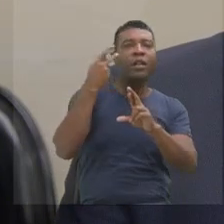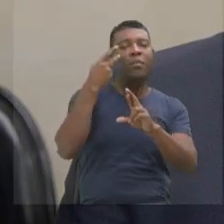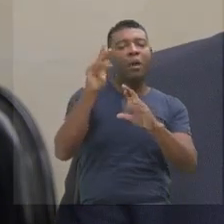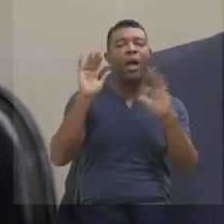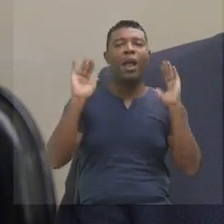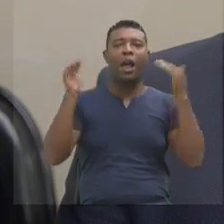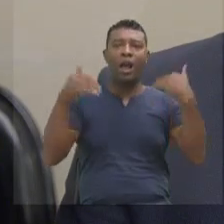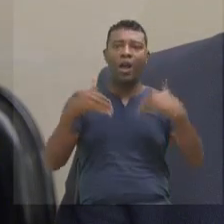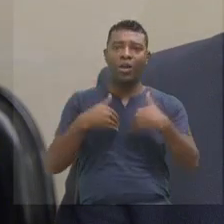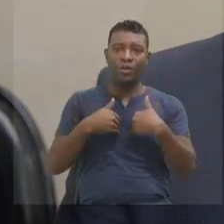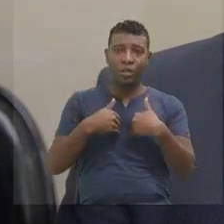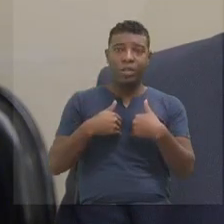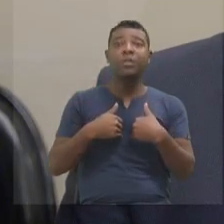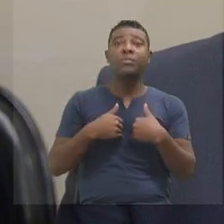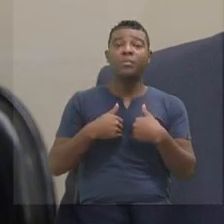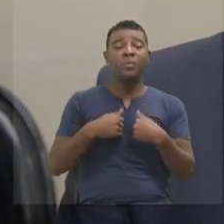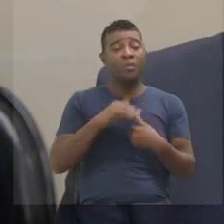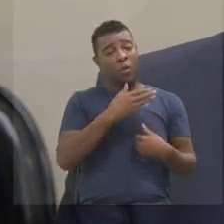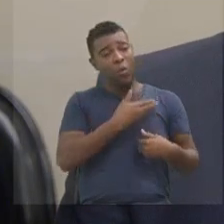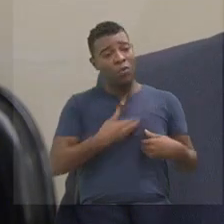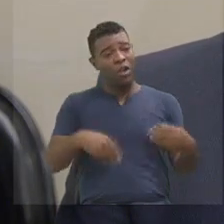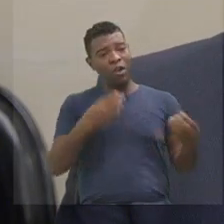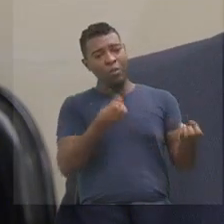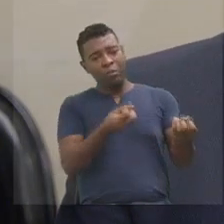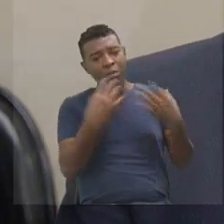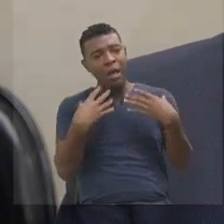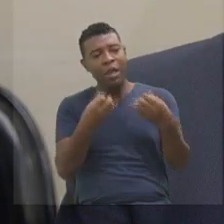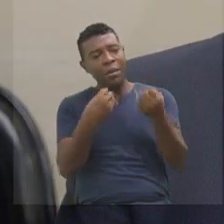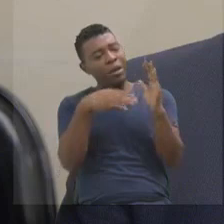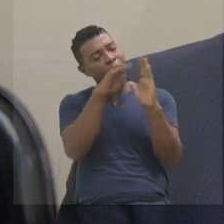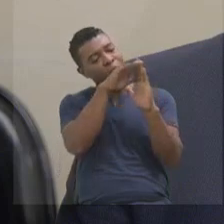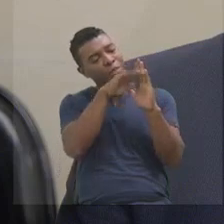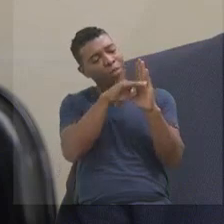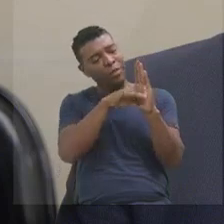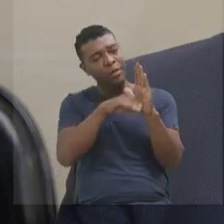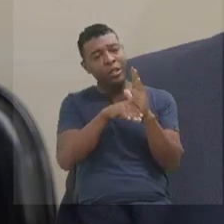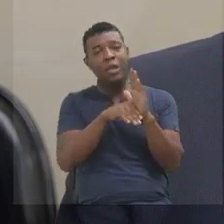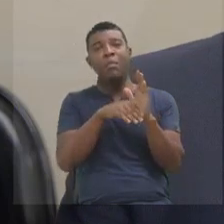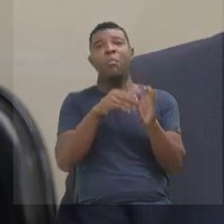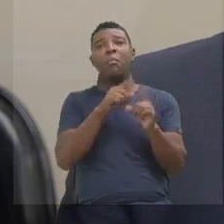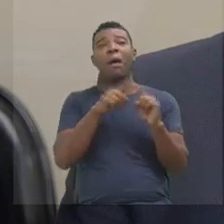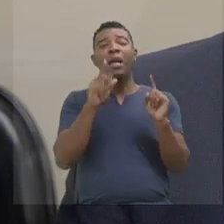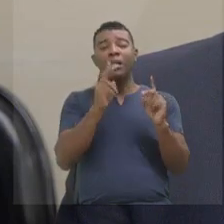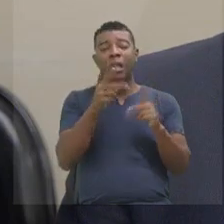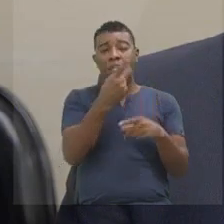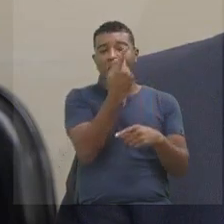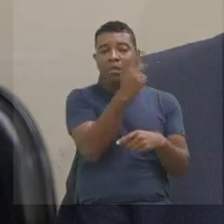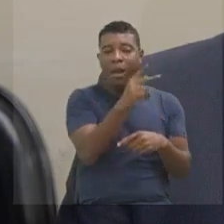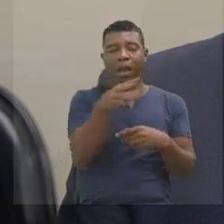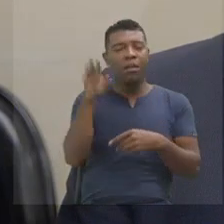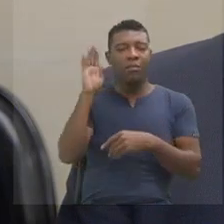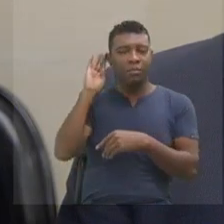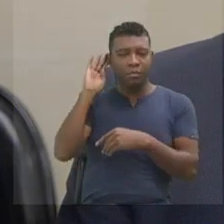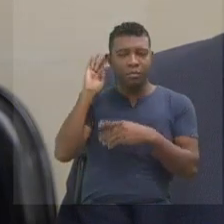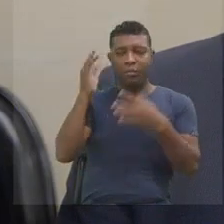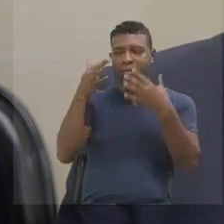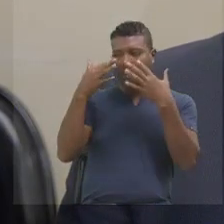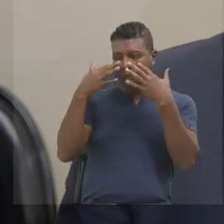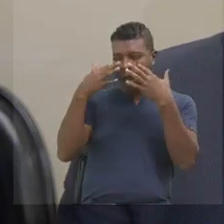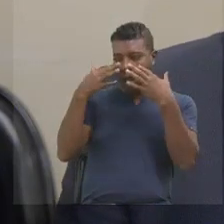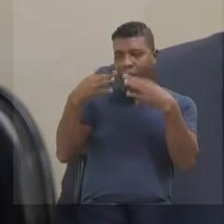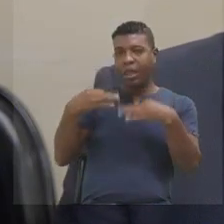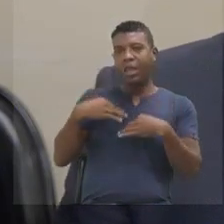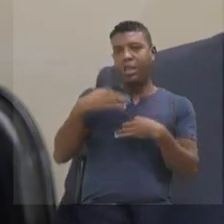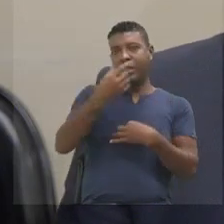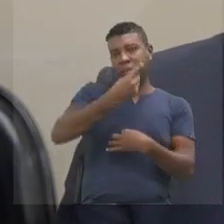algumas pautas mas sempre de ouvidos abertos e sensibilizado as falas dos